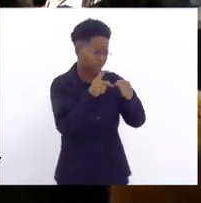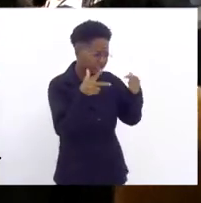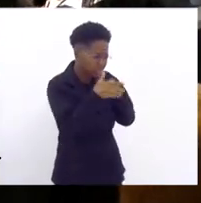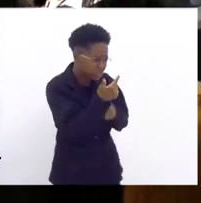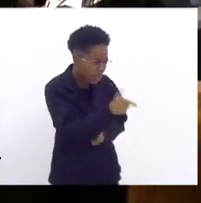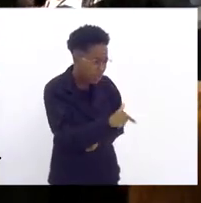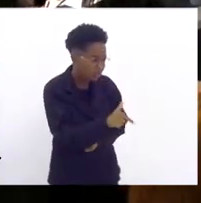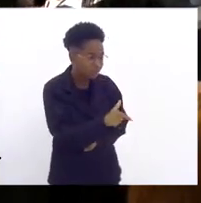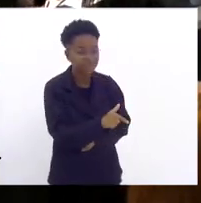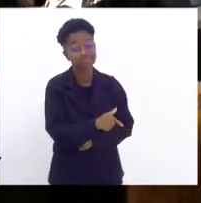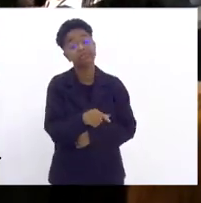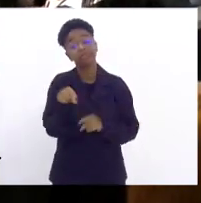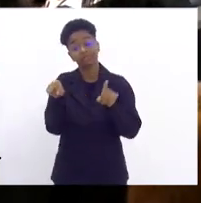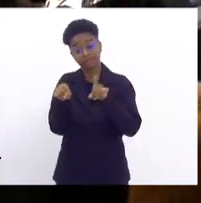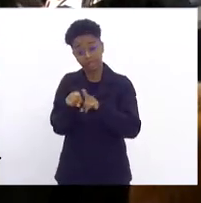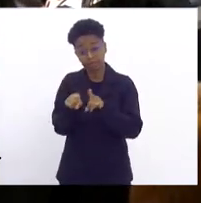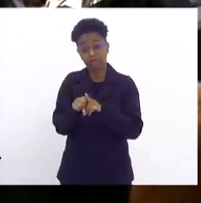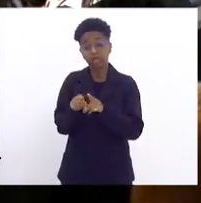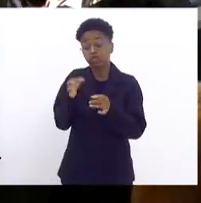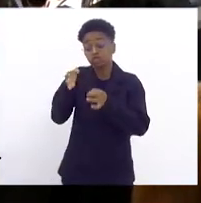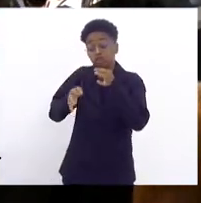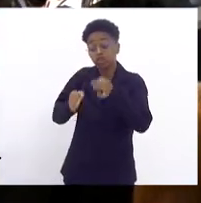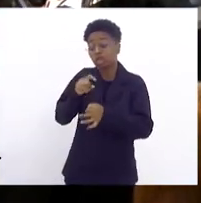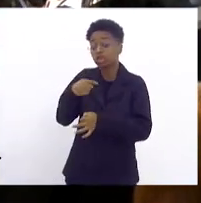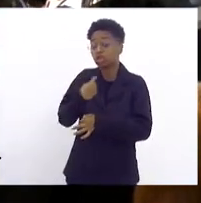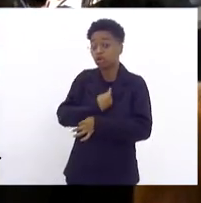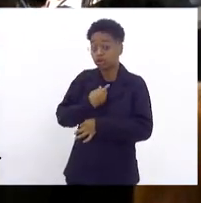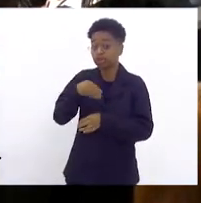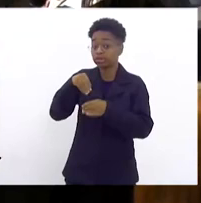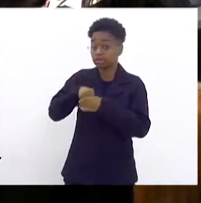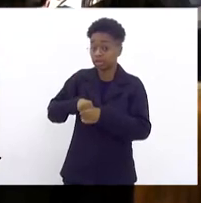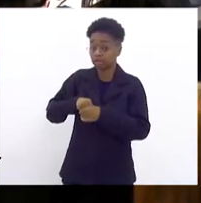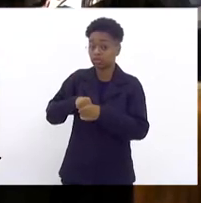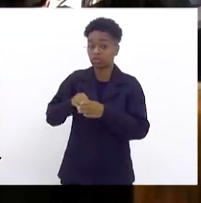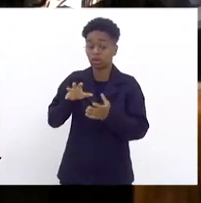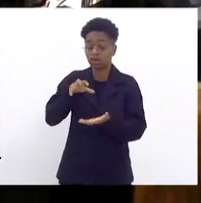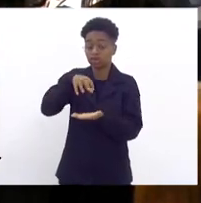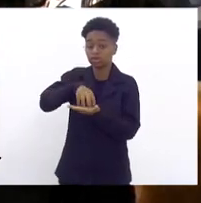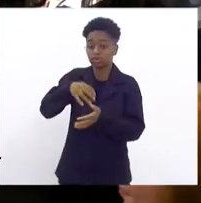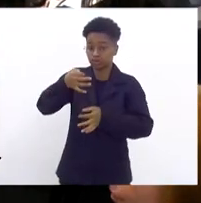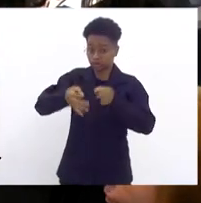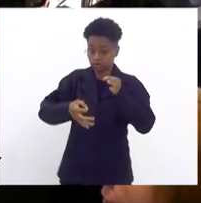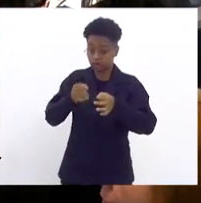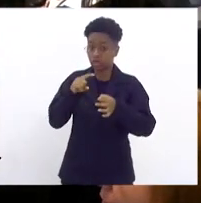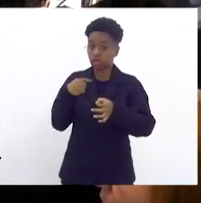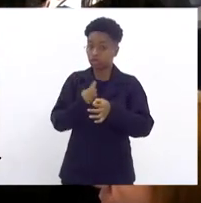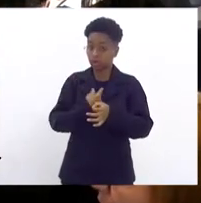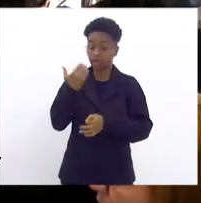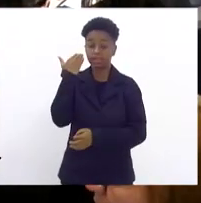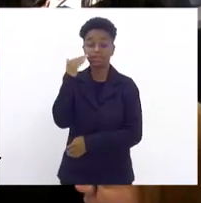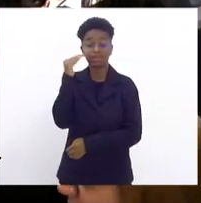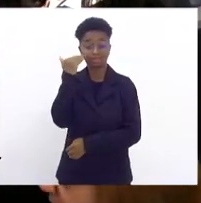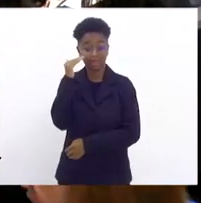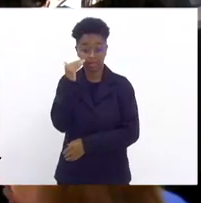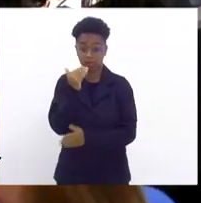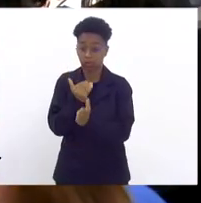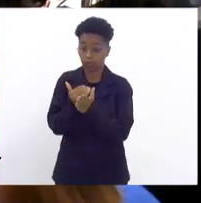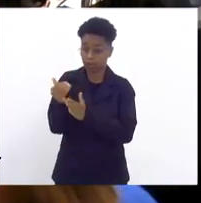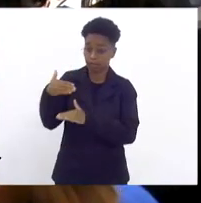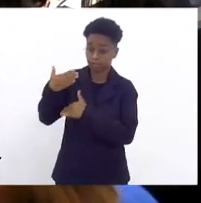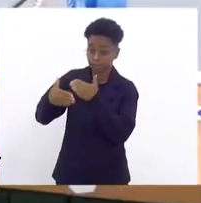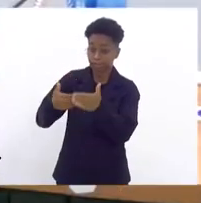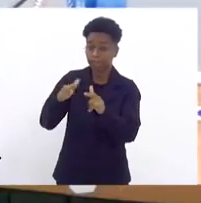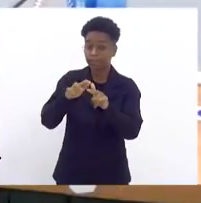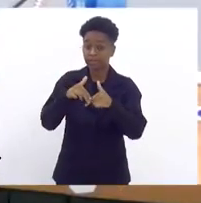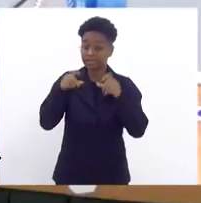também julgamentos nossos no tribunal de justiça recentes nós estamos entendendo pela